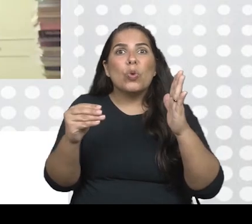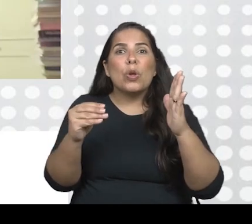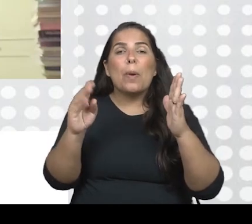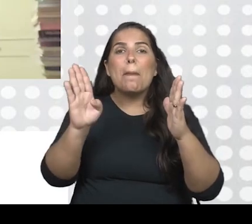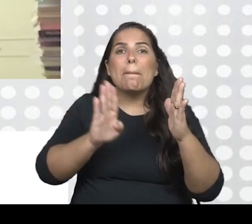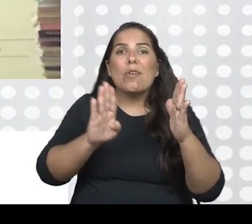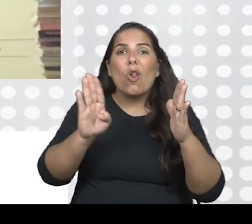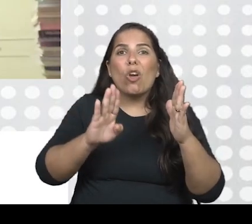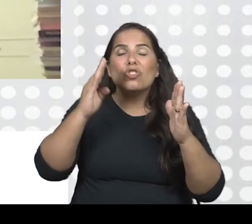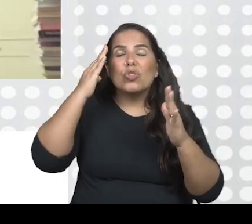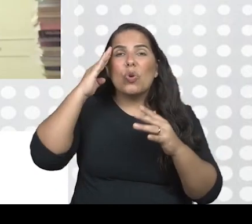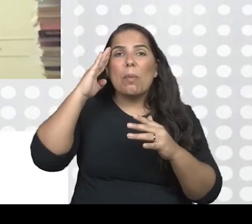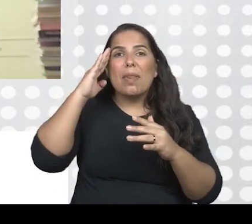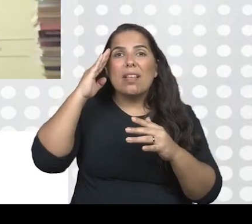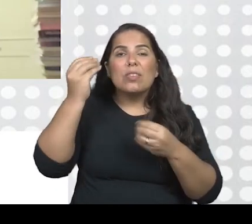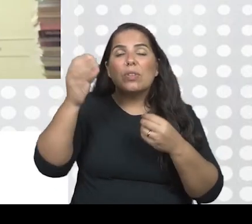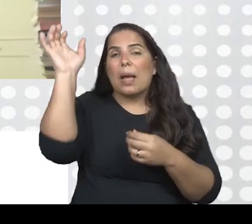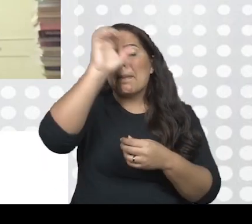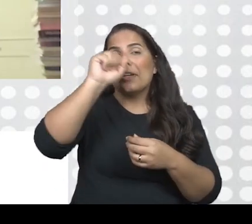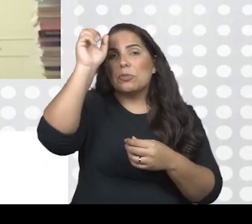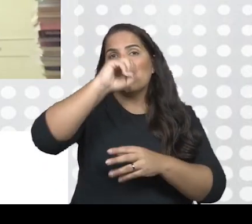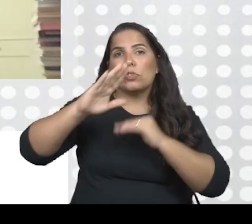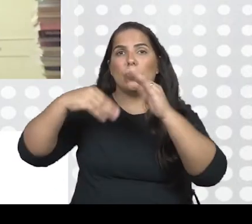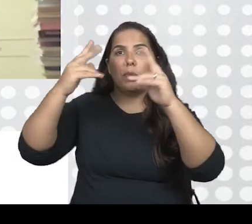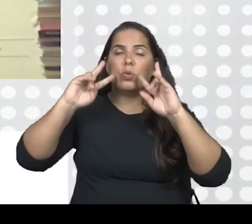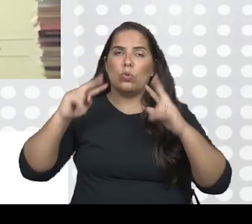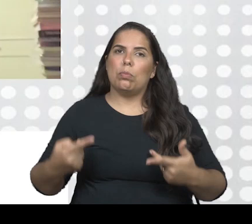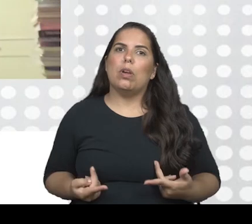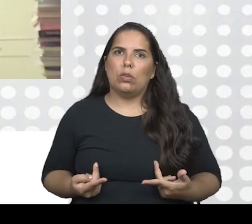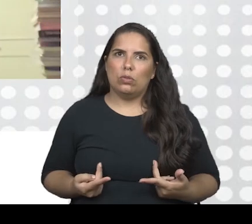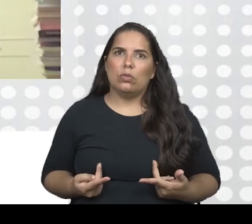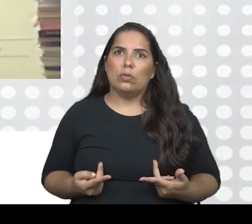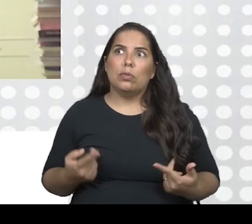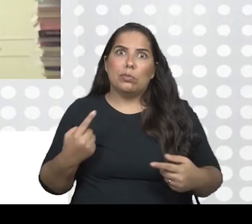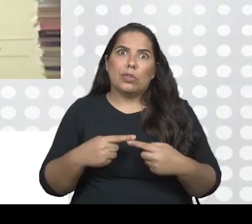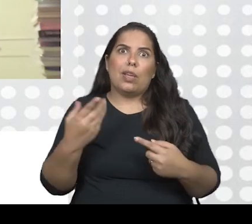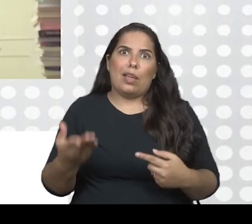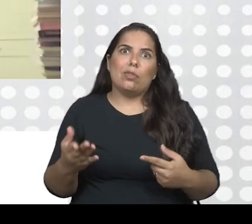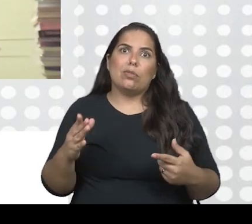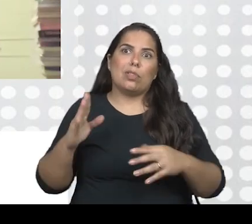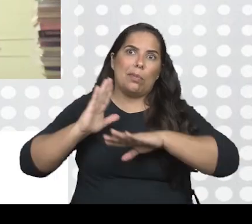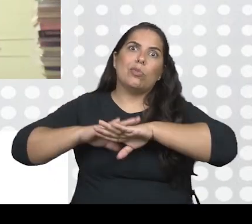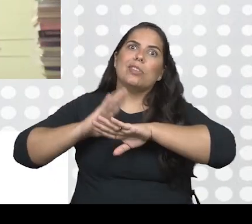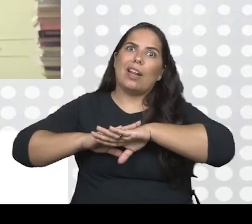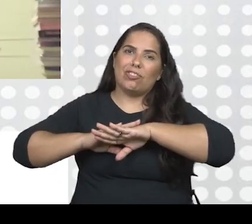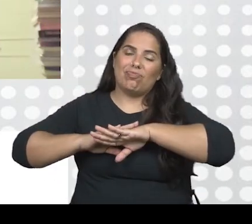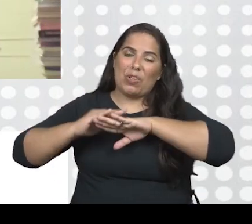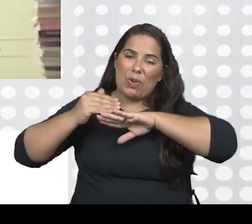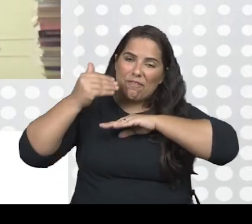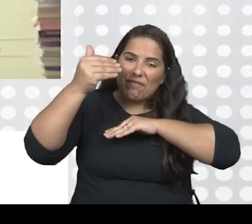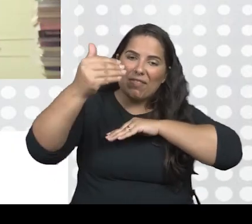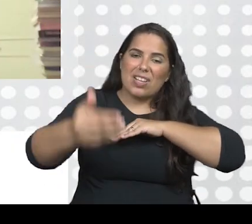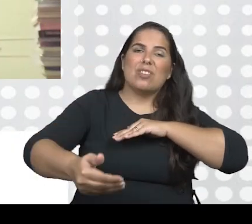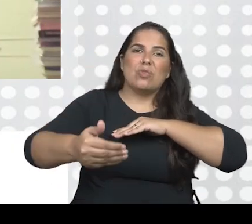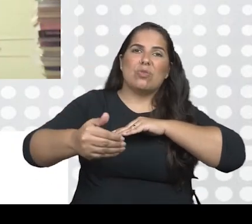biológico de compreensão da aprendizagem do desenvolvimento humano, porque, em última instância, é isso que está por trás, é o avanço de